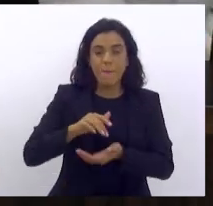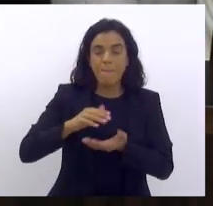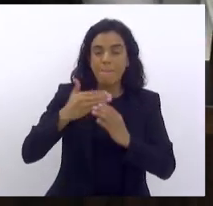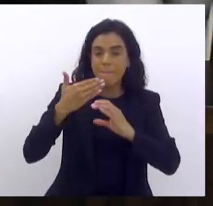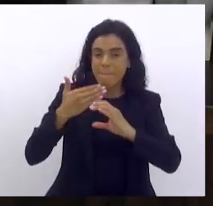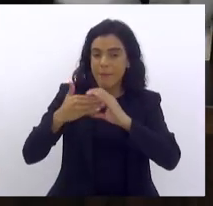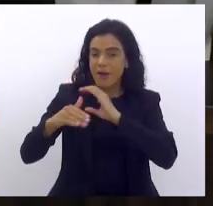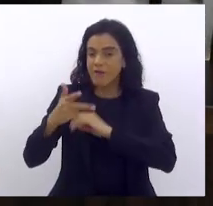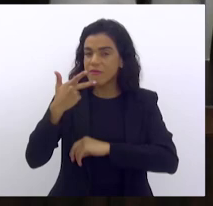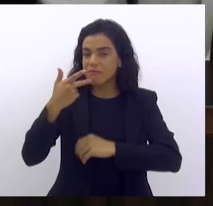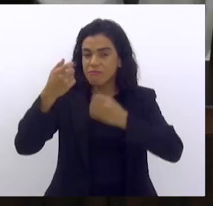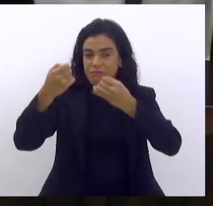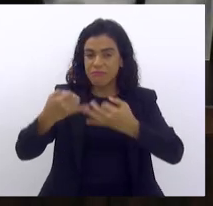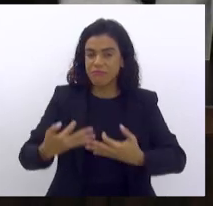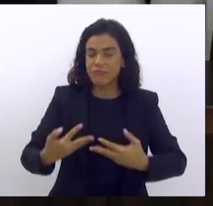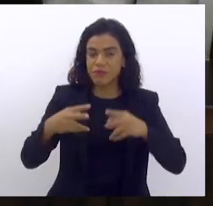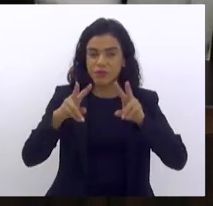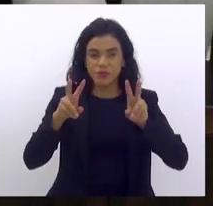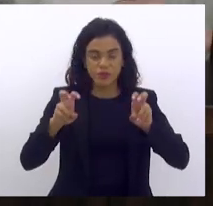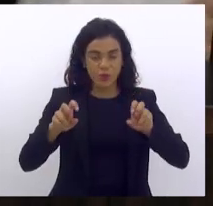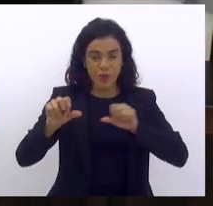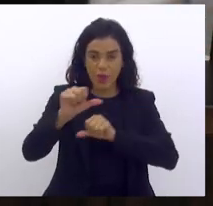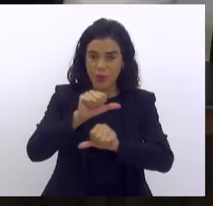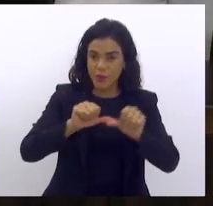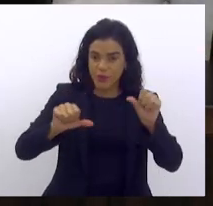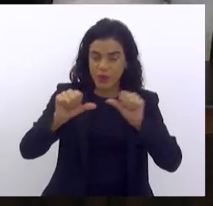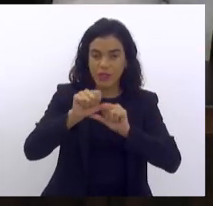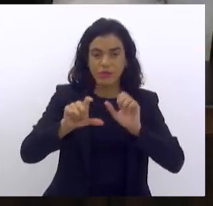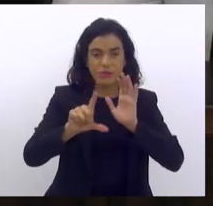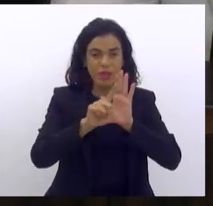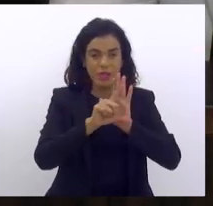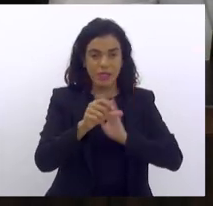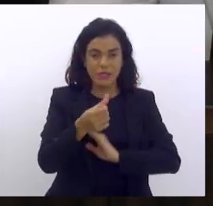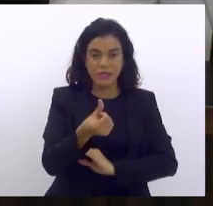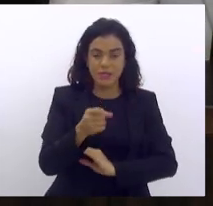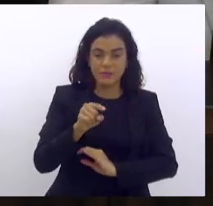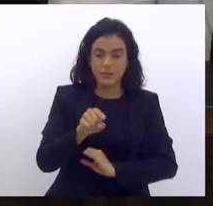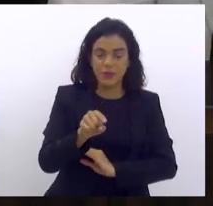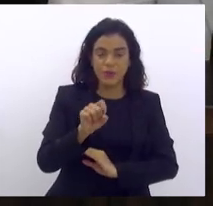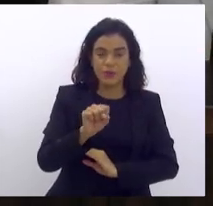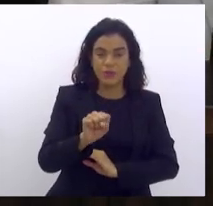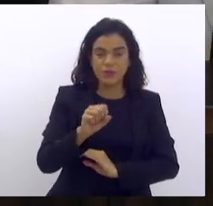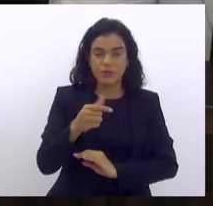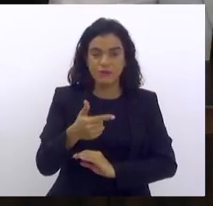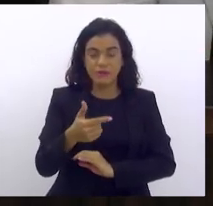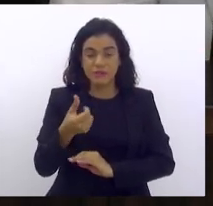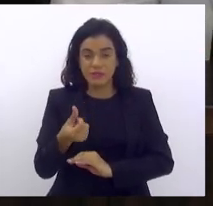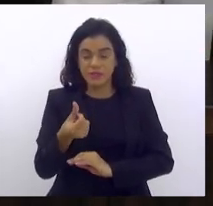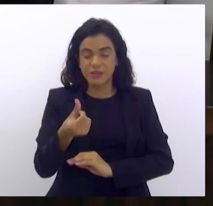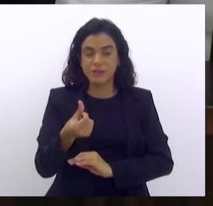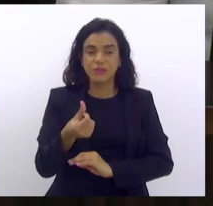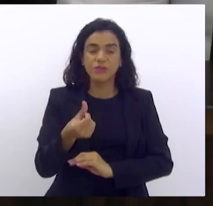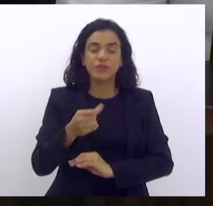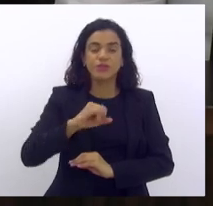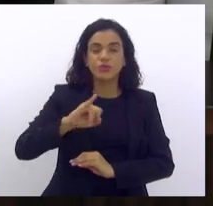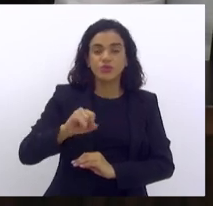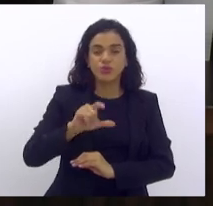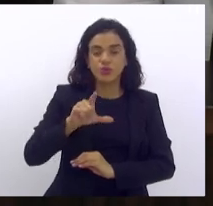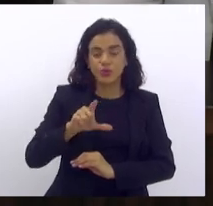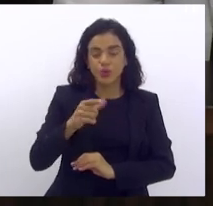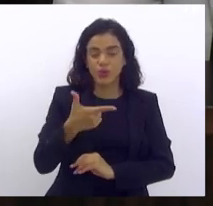expondo sobre a alteração da Lei 6.826, de 30 de junho de